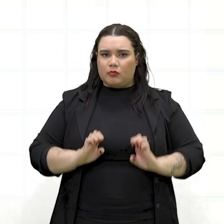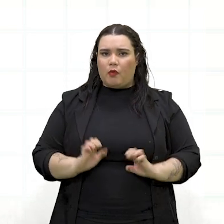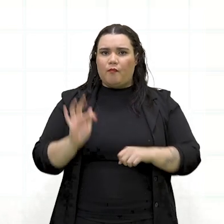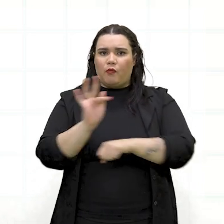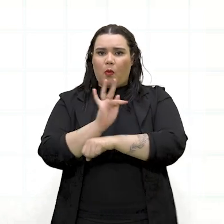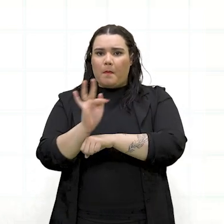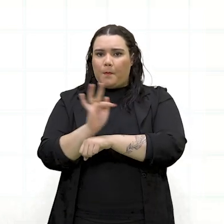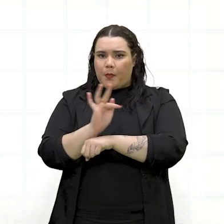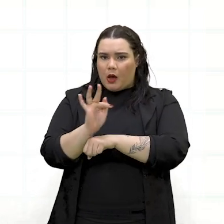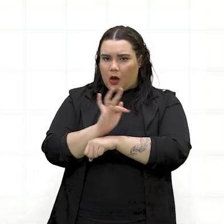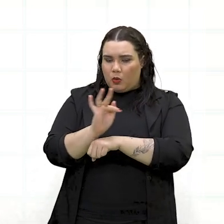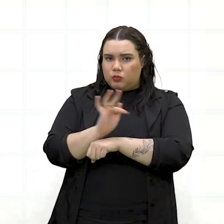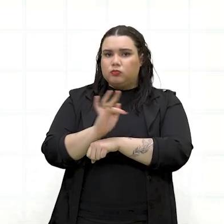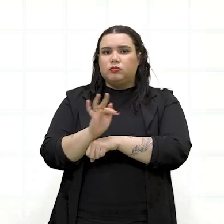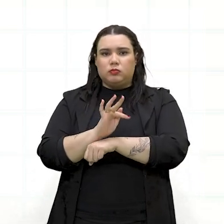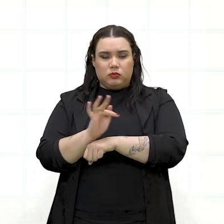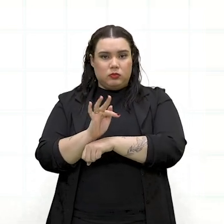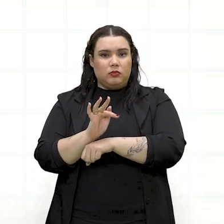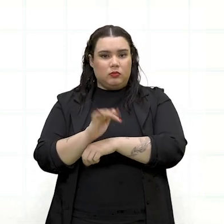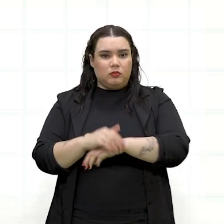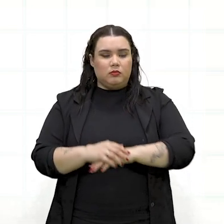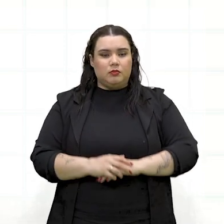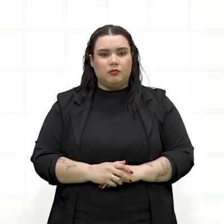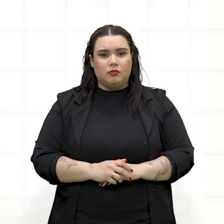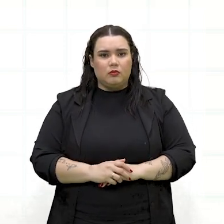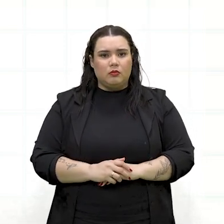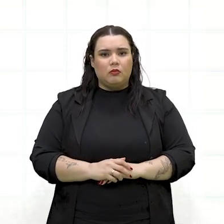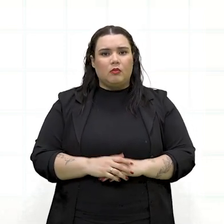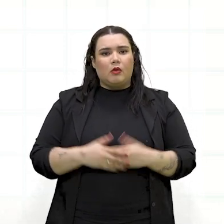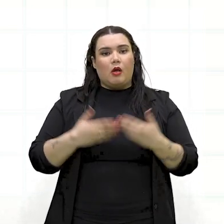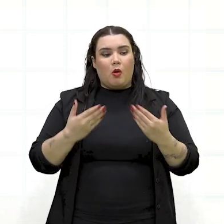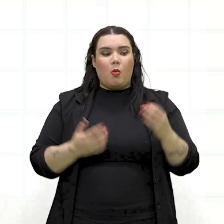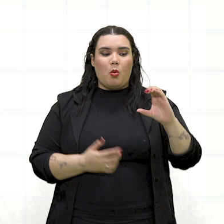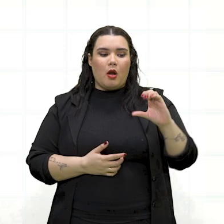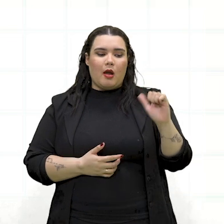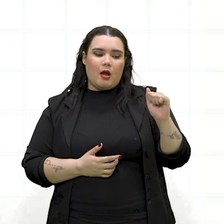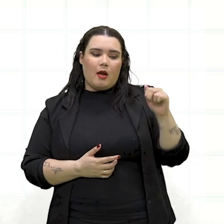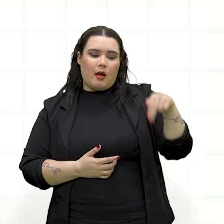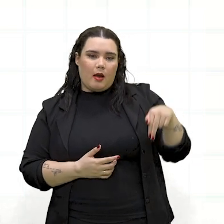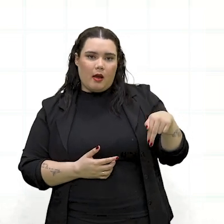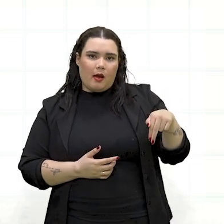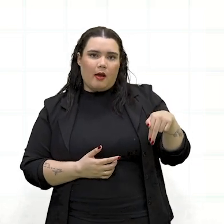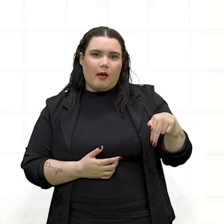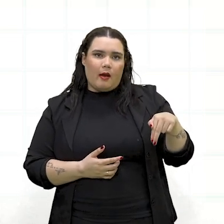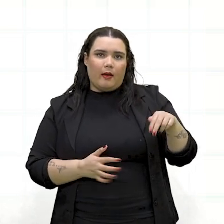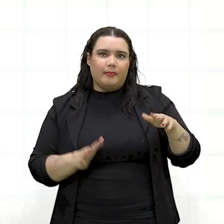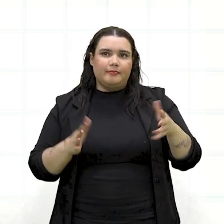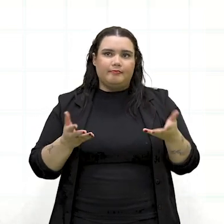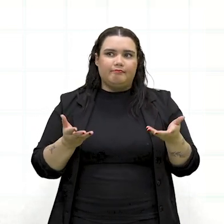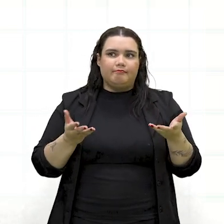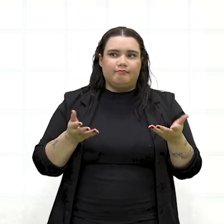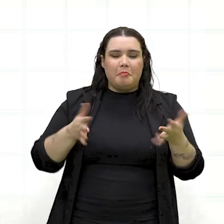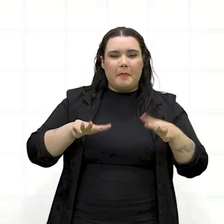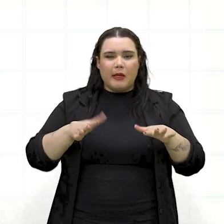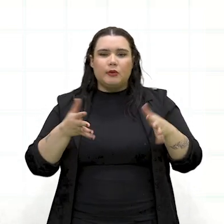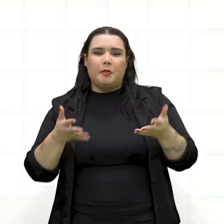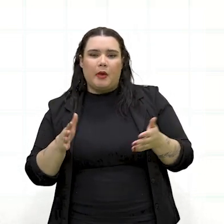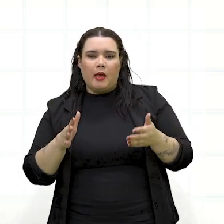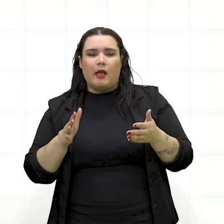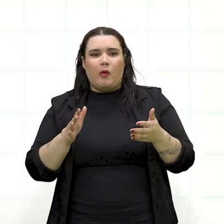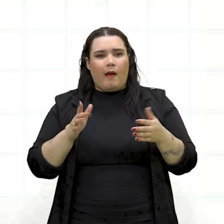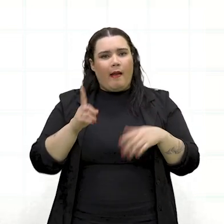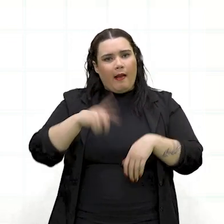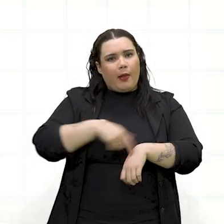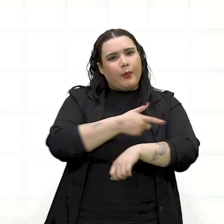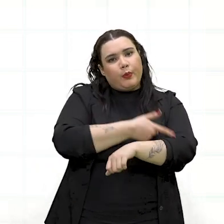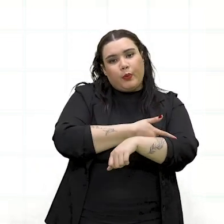formal, extremamente educada. O can, ele é tipo meio termo, nem muito formal